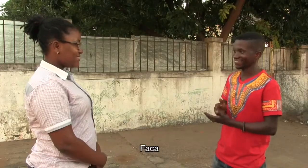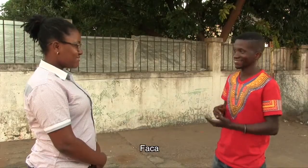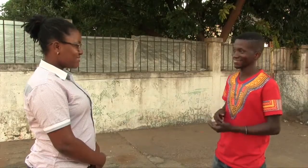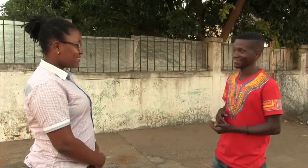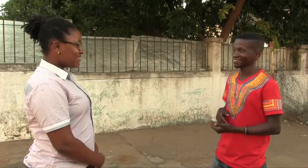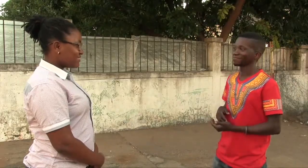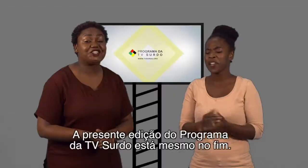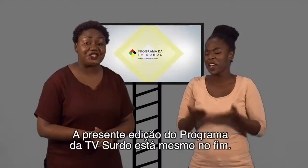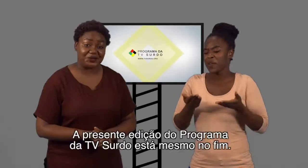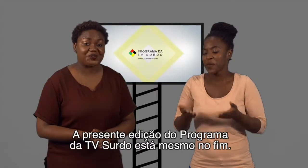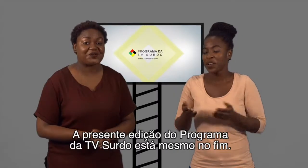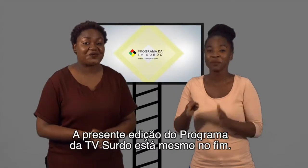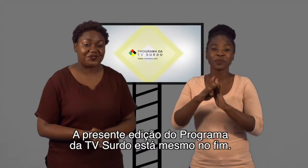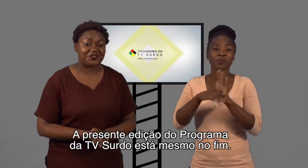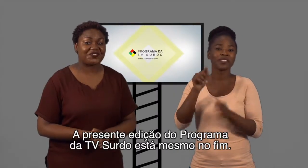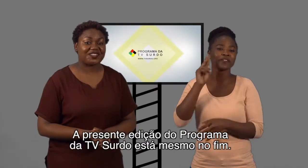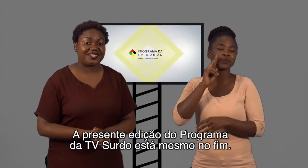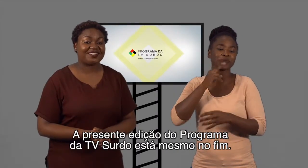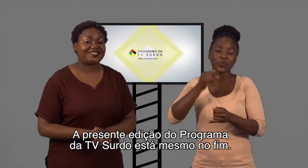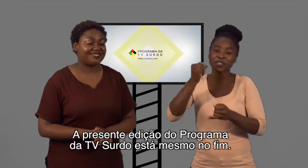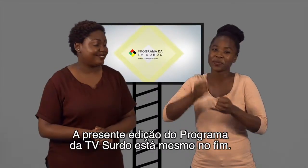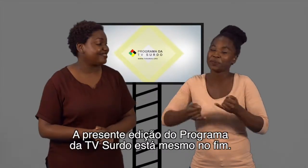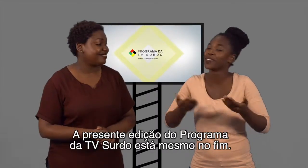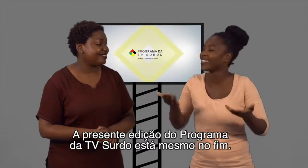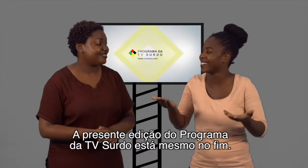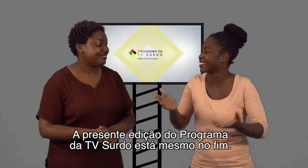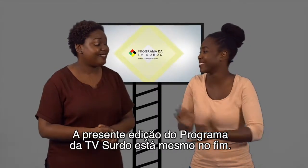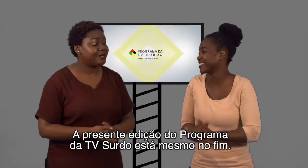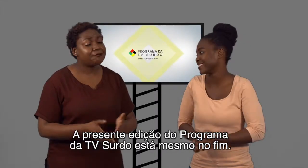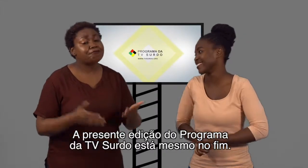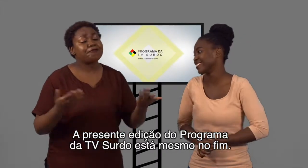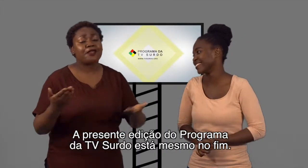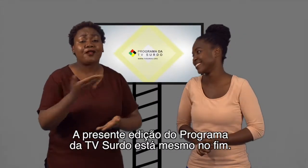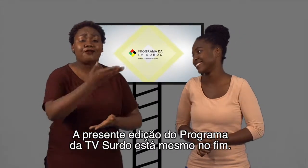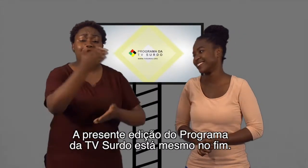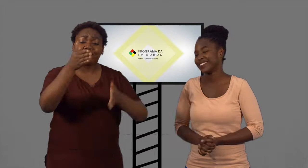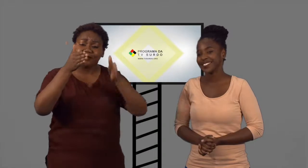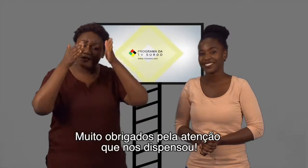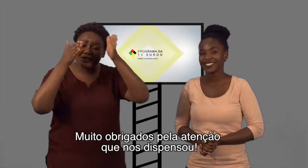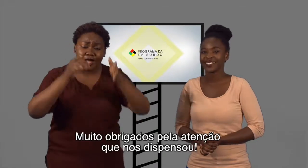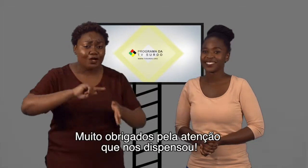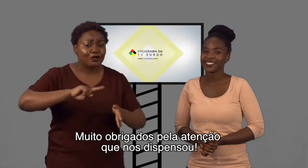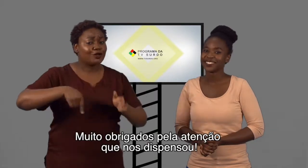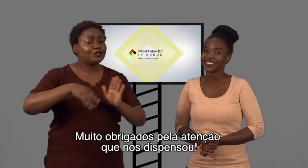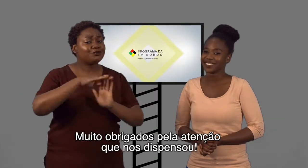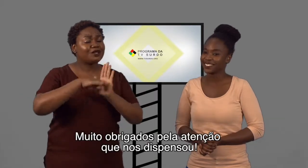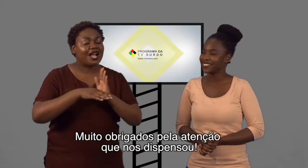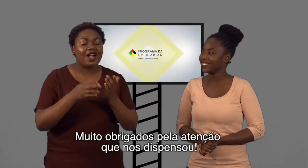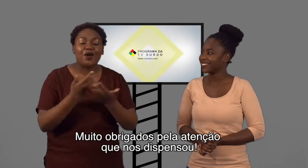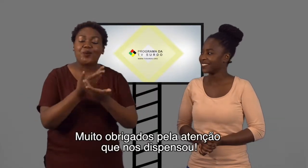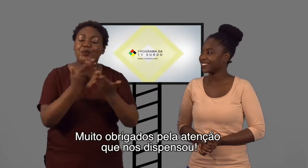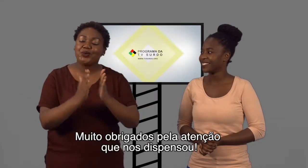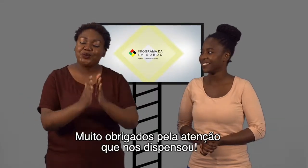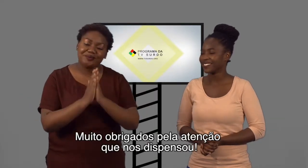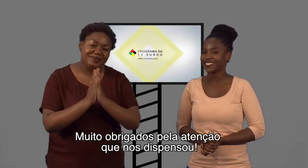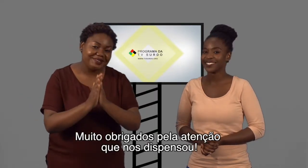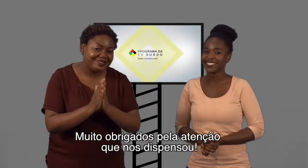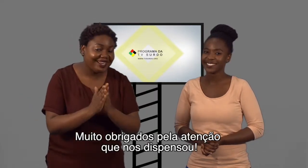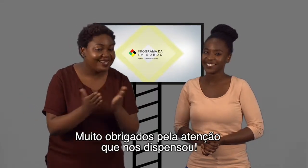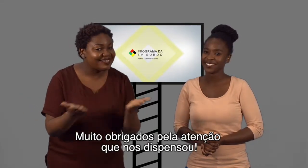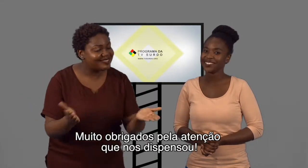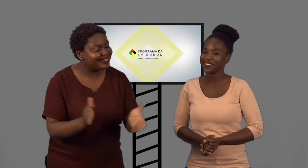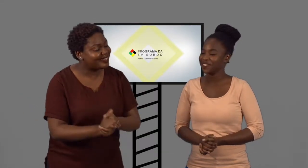faca. A presente edição do programa da TV Surdo está mesmo no fim. Muito obrigado pela atenção